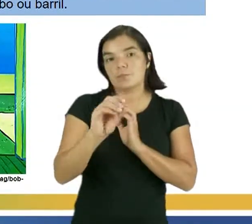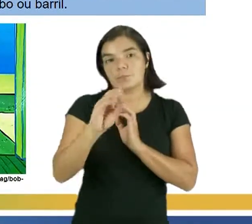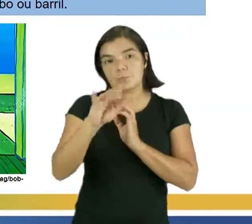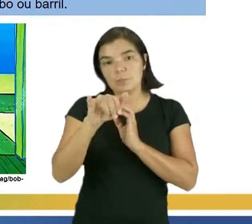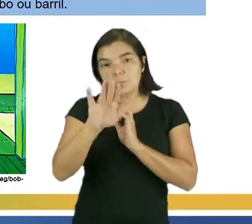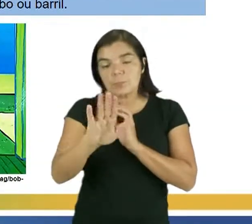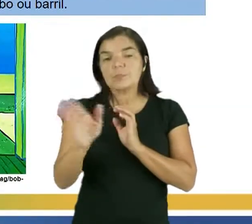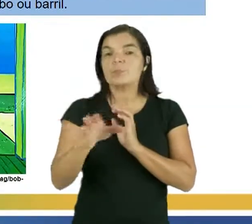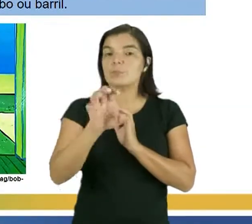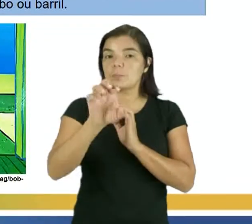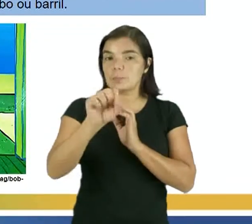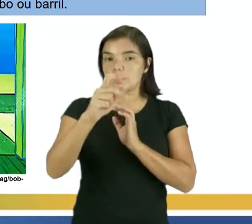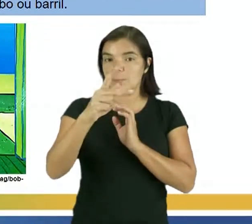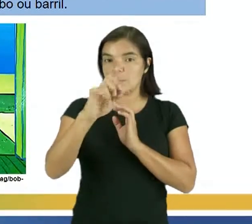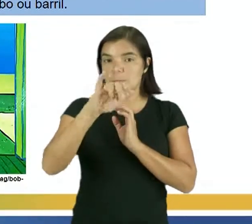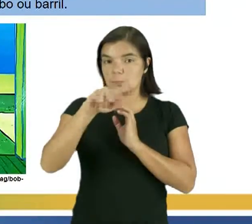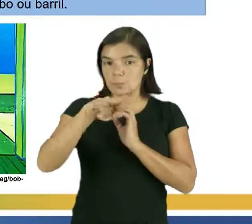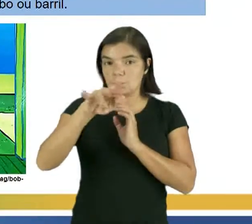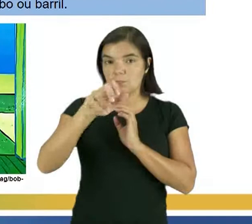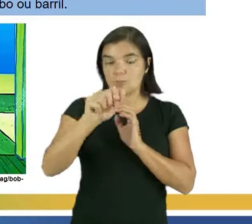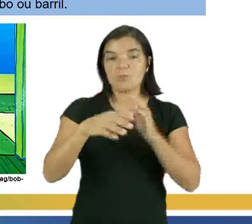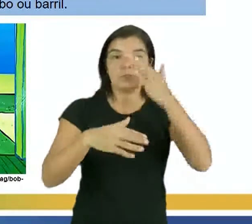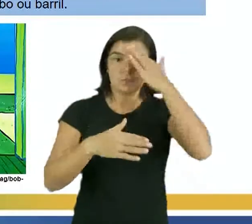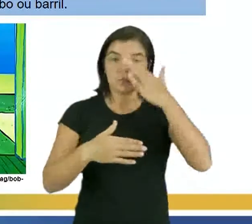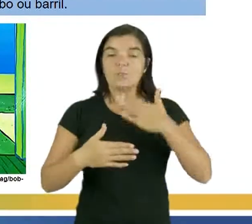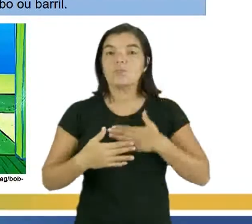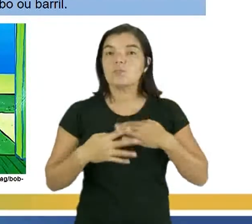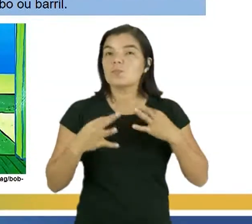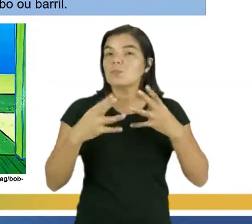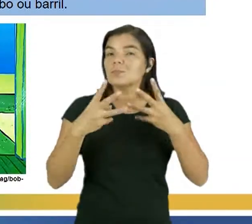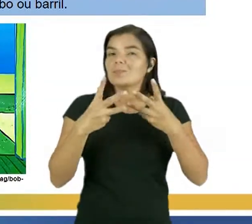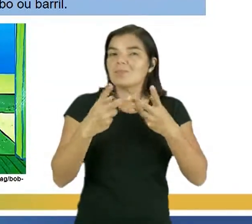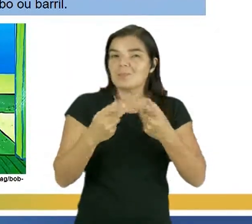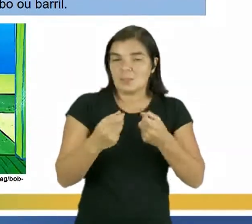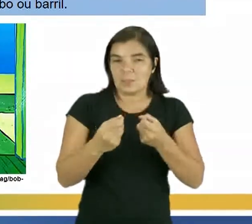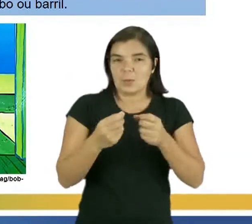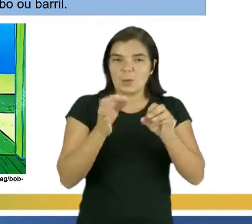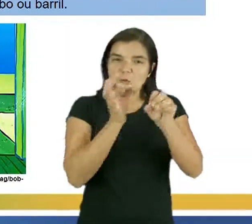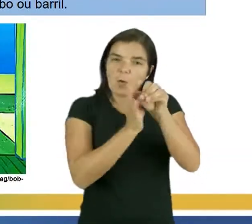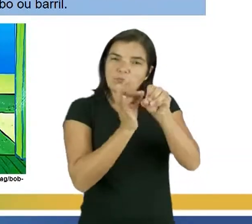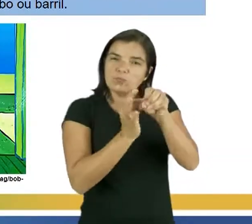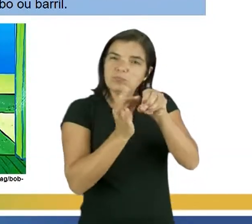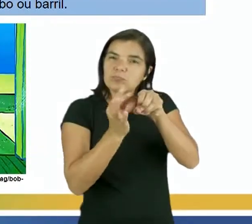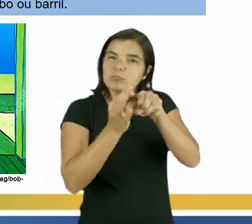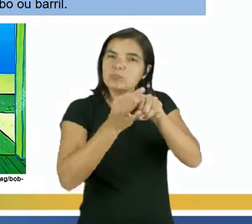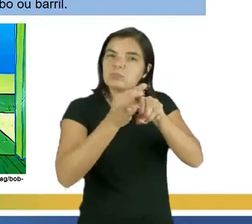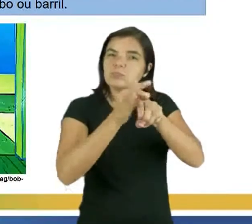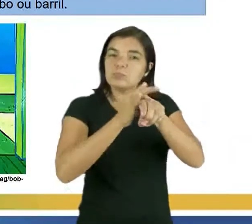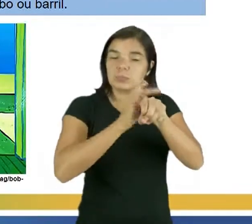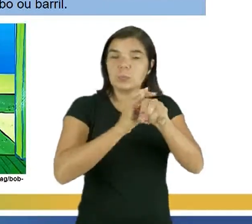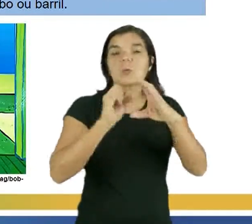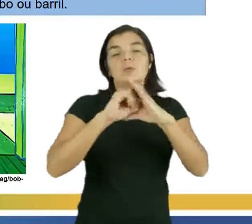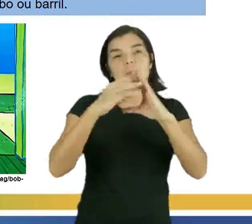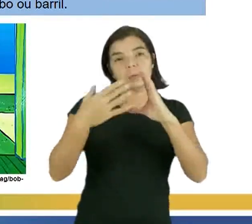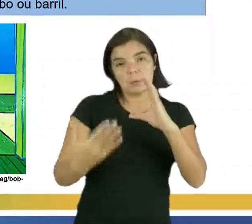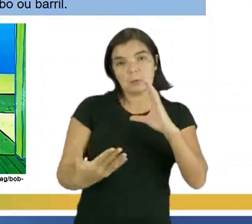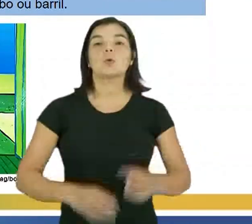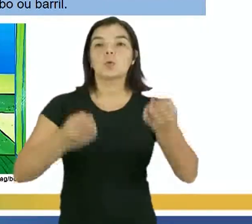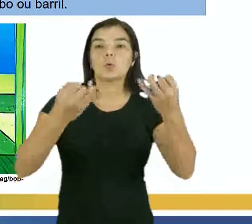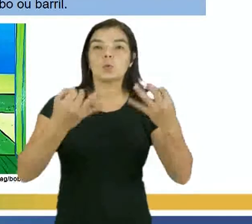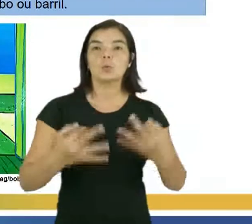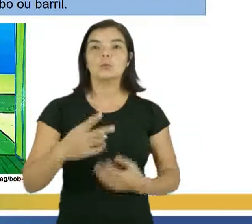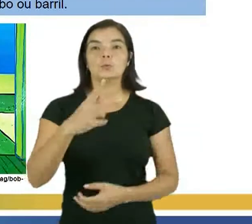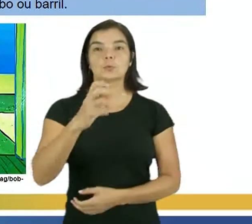porque ele é uma esponja do mar e tem o seu corpo completamente cheio de poros, o que é uma característica das esponjas. Quando eu falo